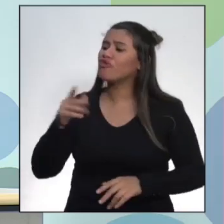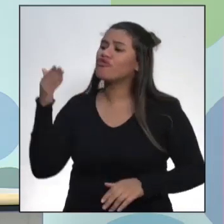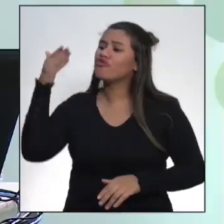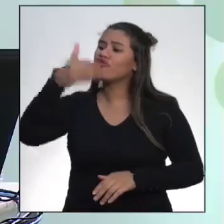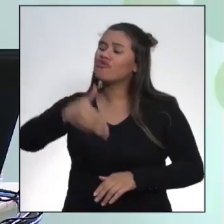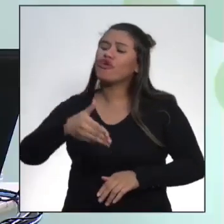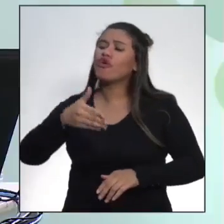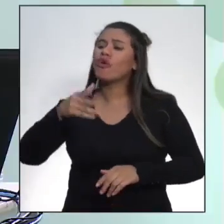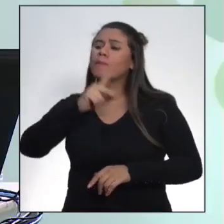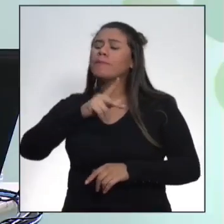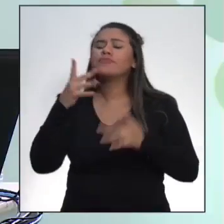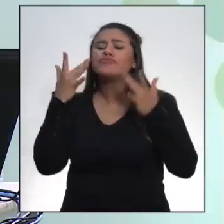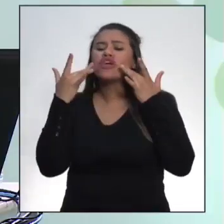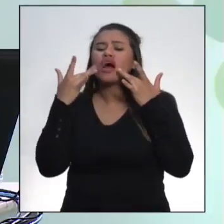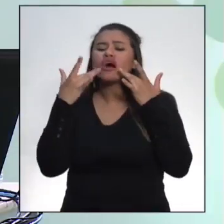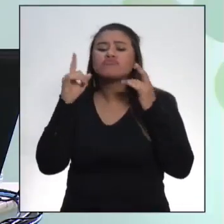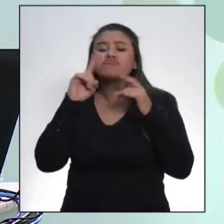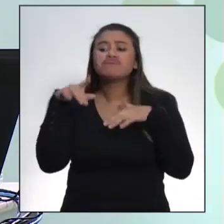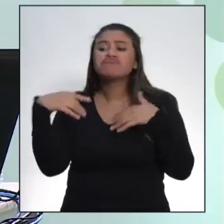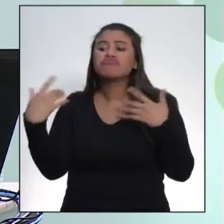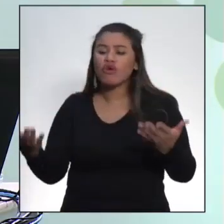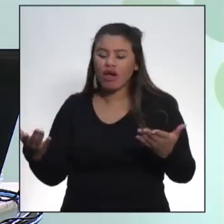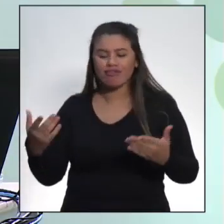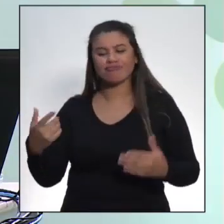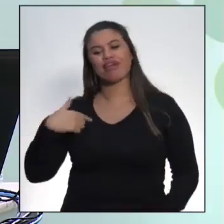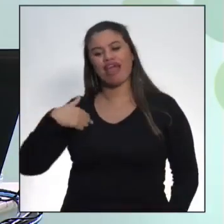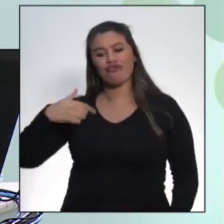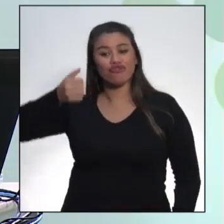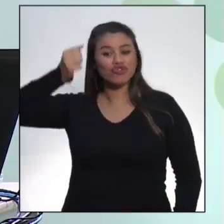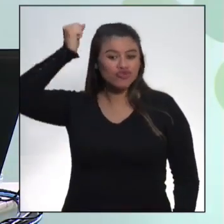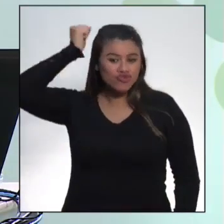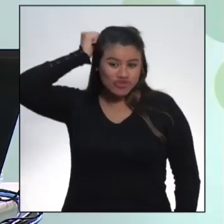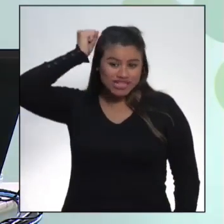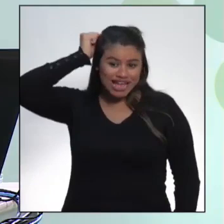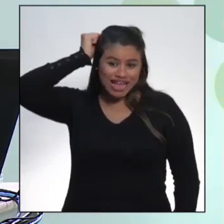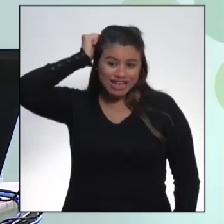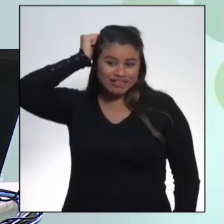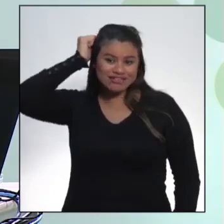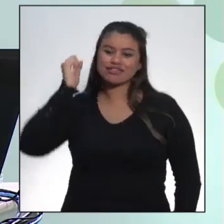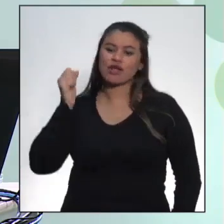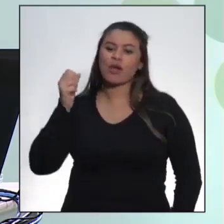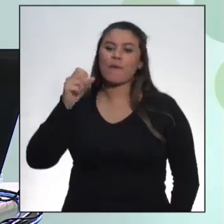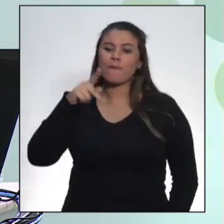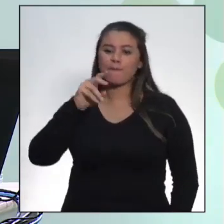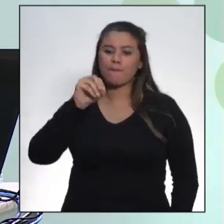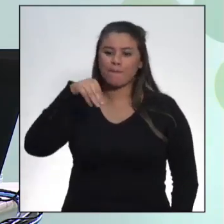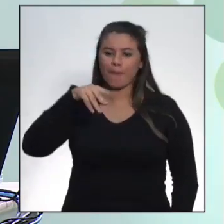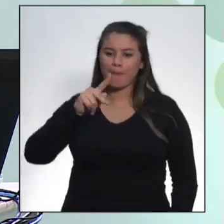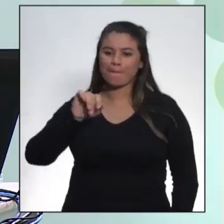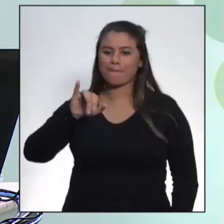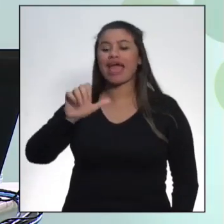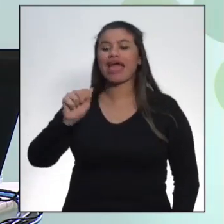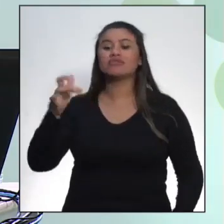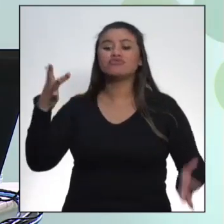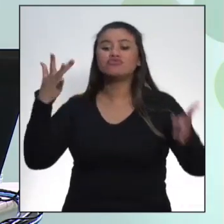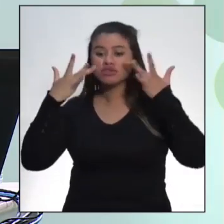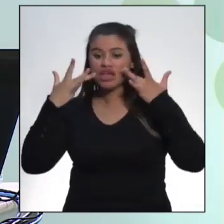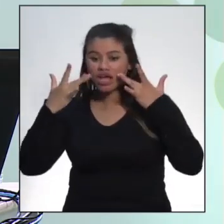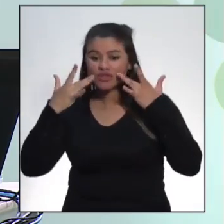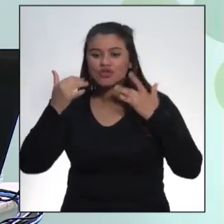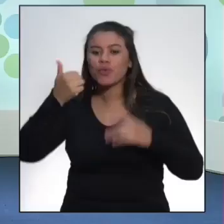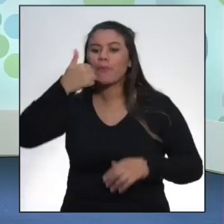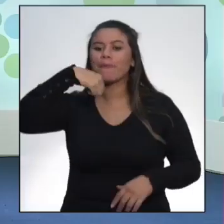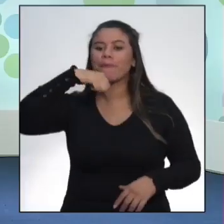Eu fui no Sesc Pompeia. No Sesc Pompeia assistiu o quê? Eu fui assistir Mãe Coragem. Mãe Coragem? Mãe Coragem, Nossa. uma peça